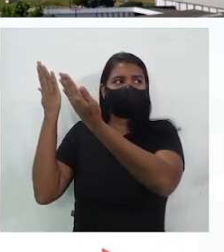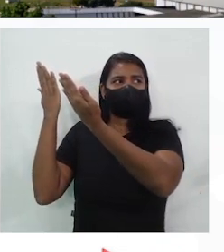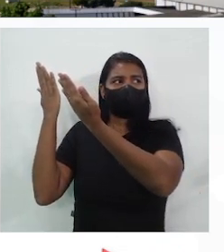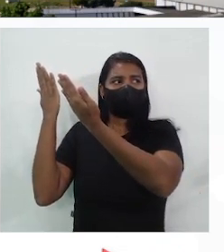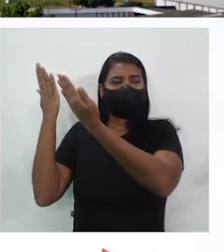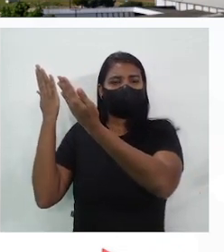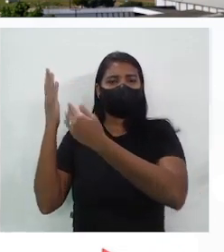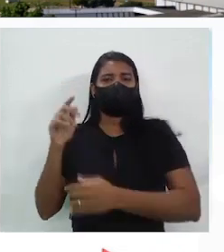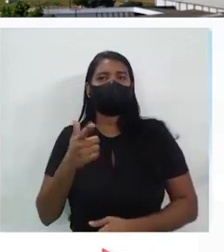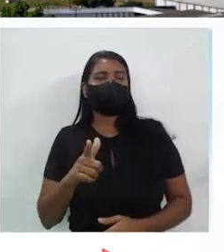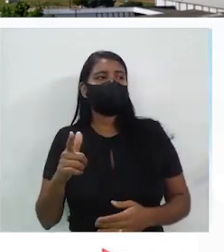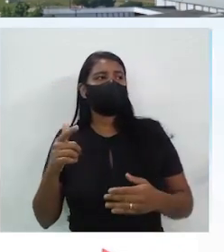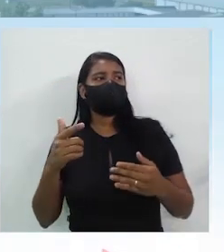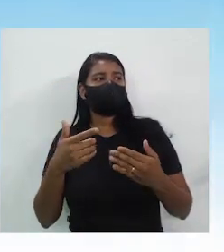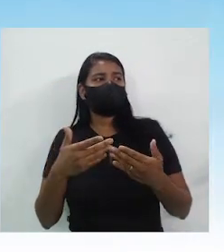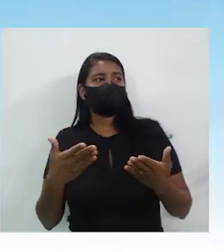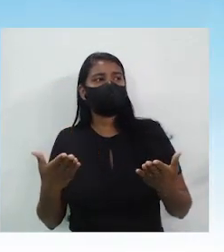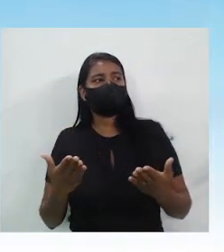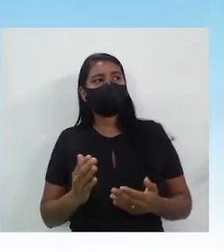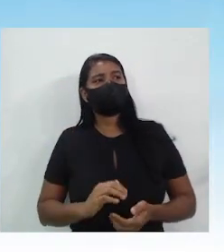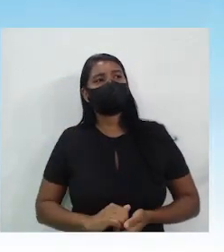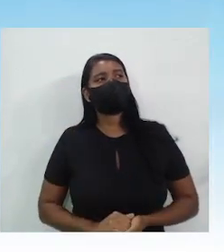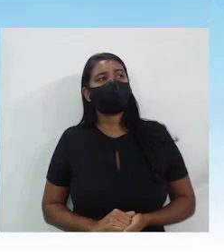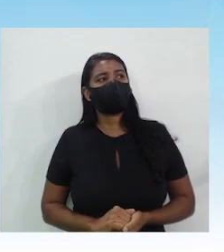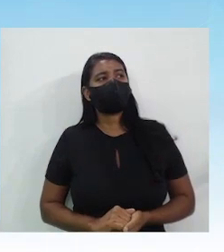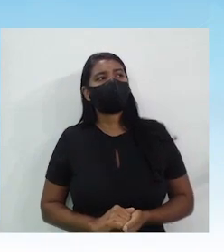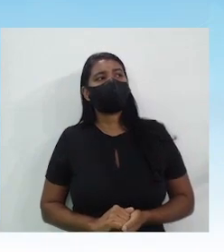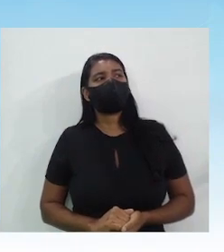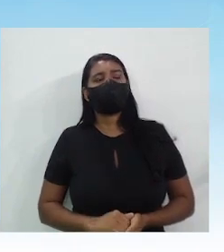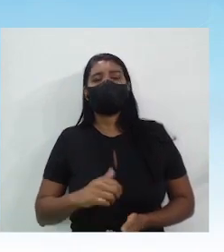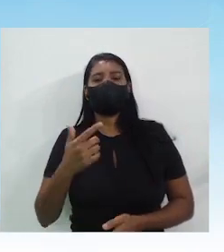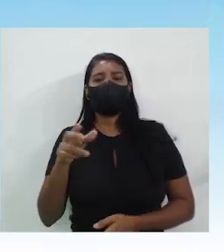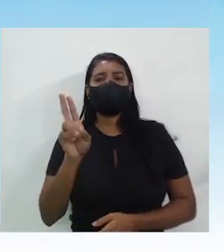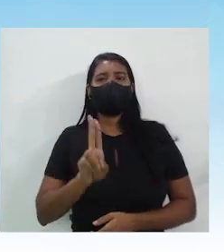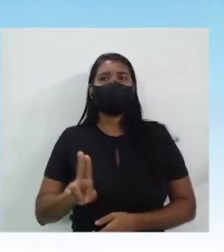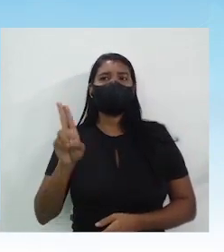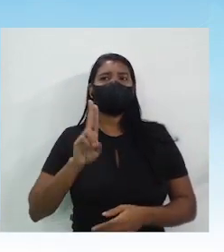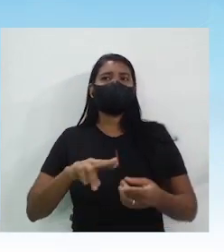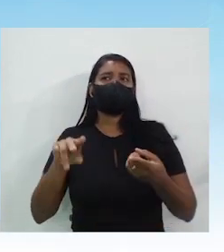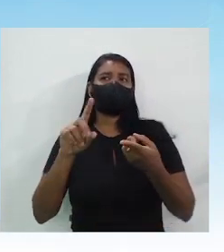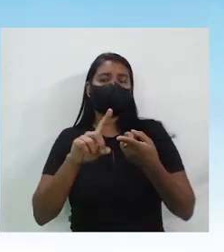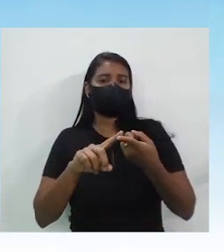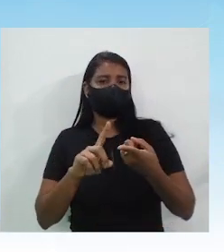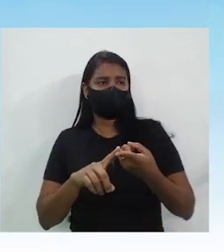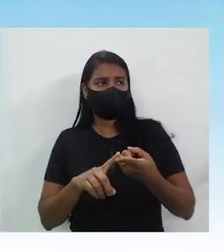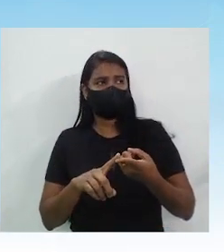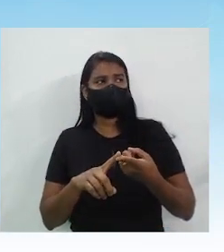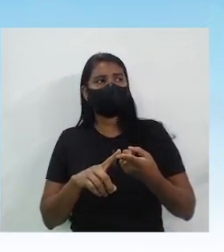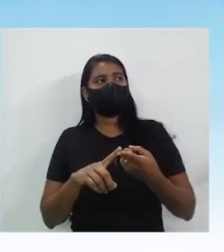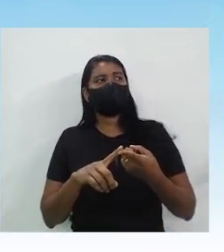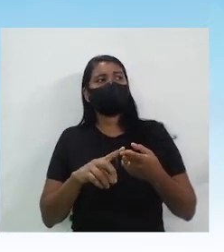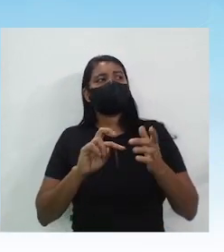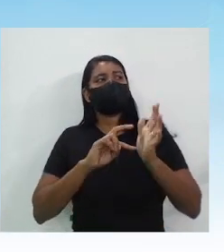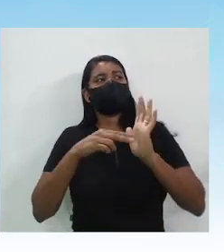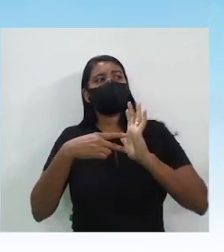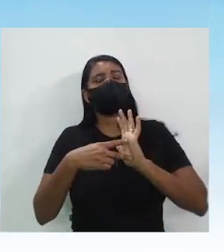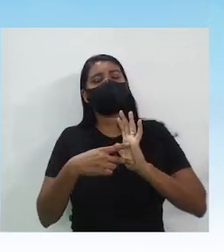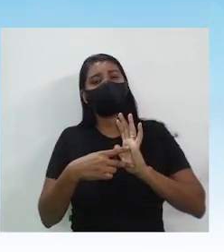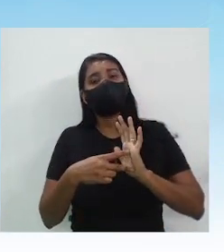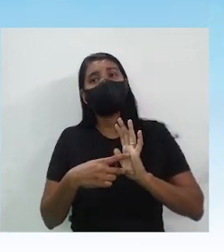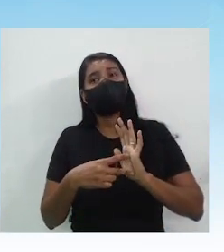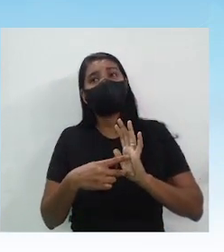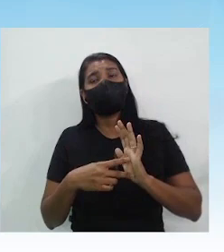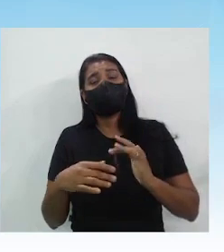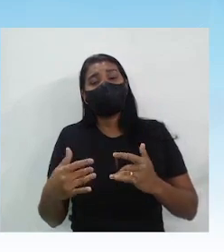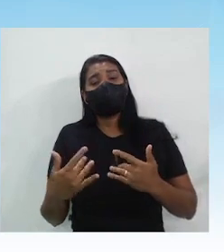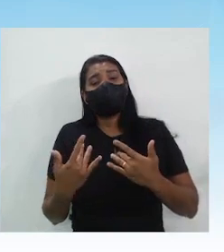há um risco de escassez evidente. A não utilização também de combustíveis fósseis, o que significa